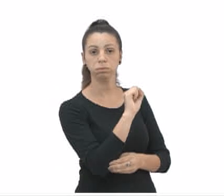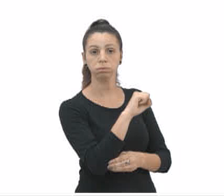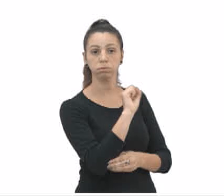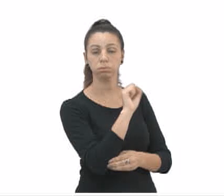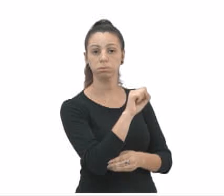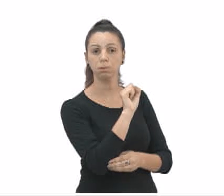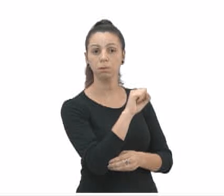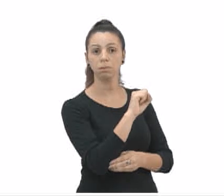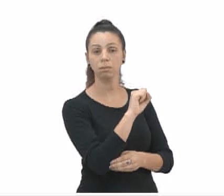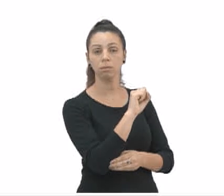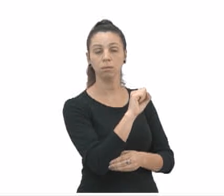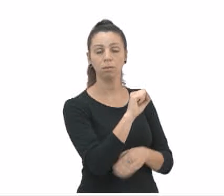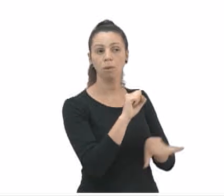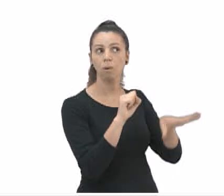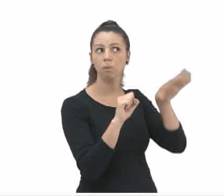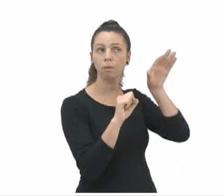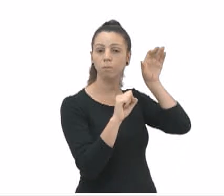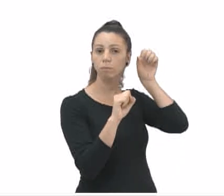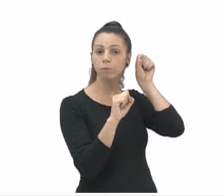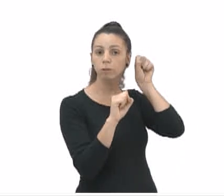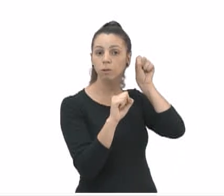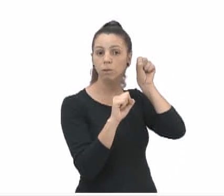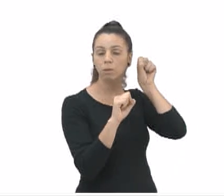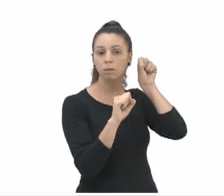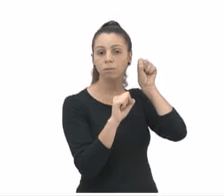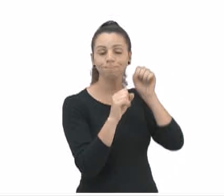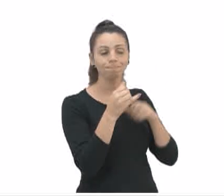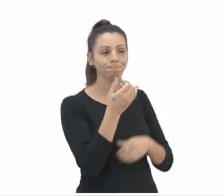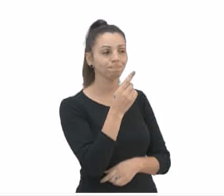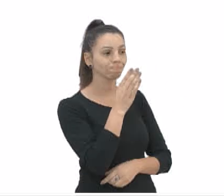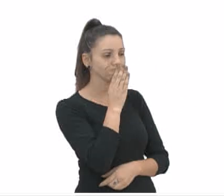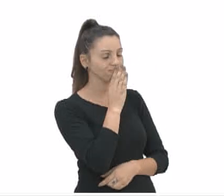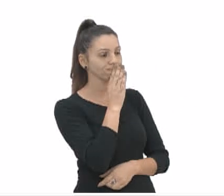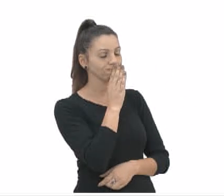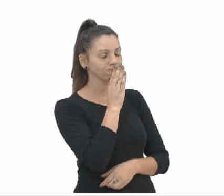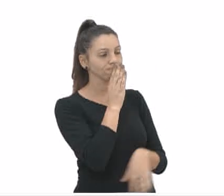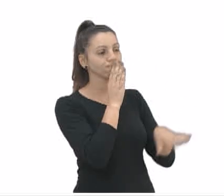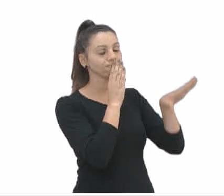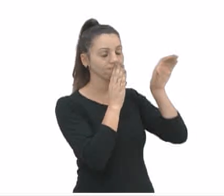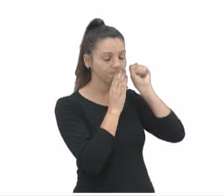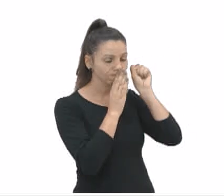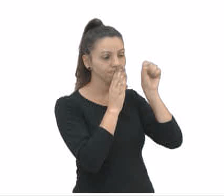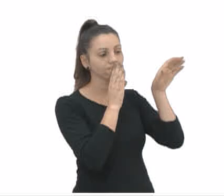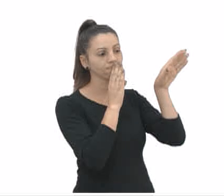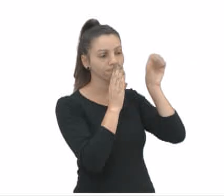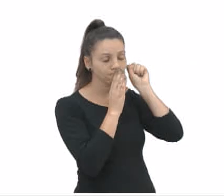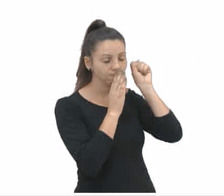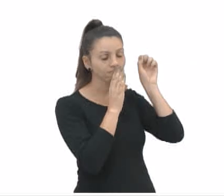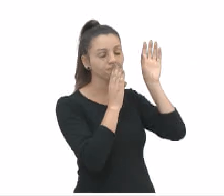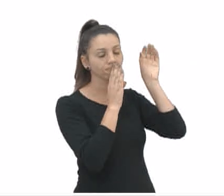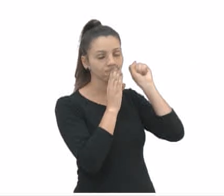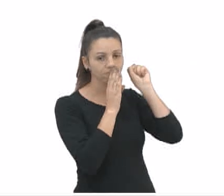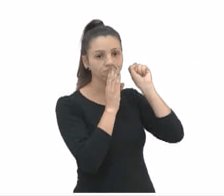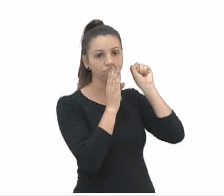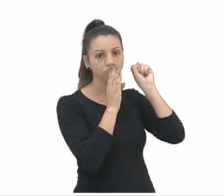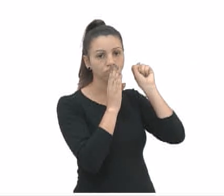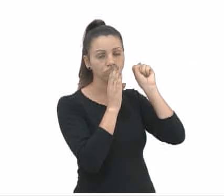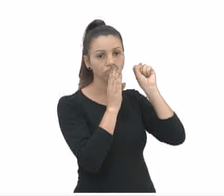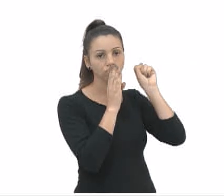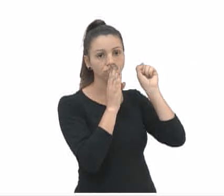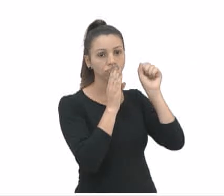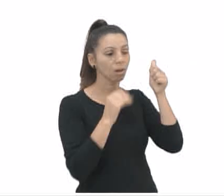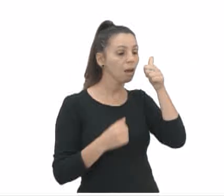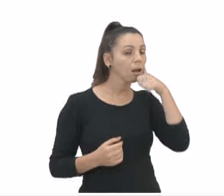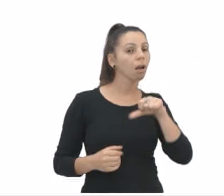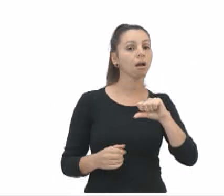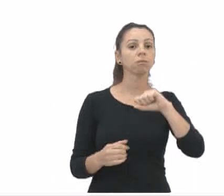casa, ouvindo humilde e silenciosa a sua recusa, apareceu a sua